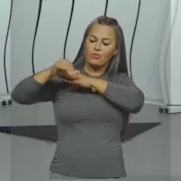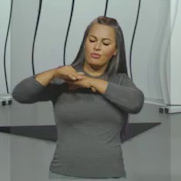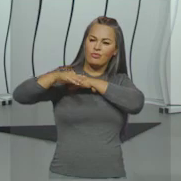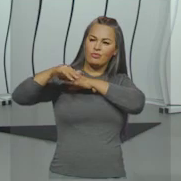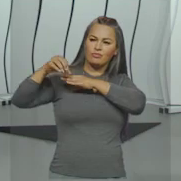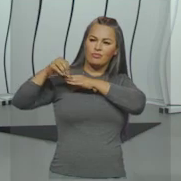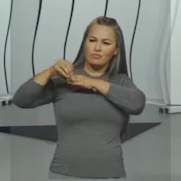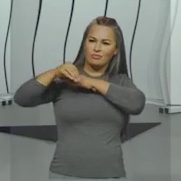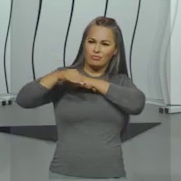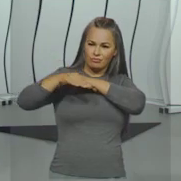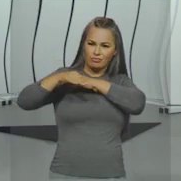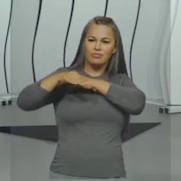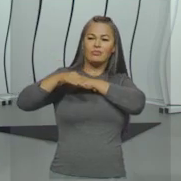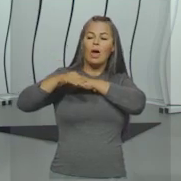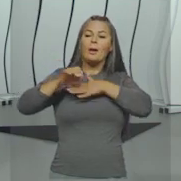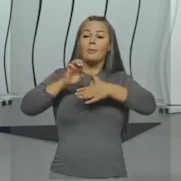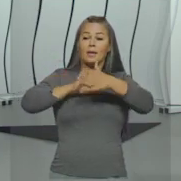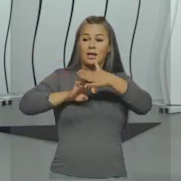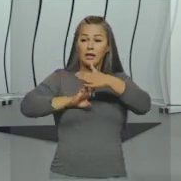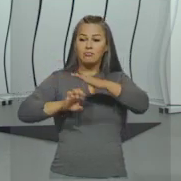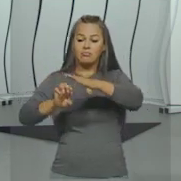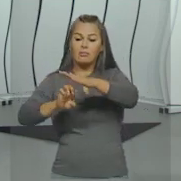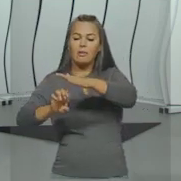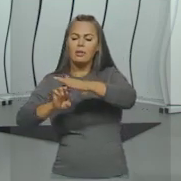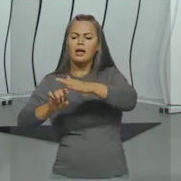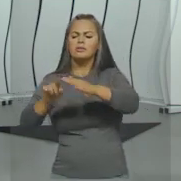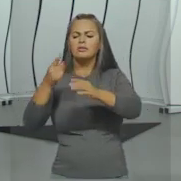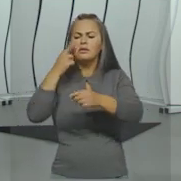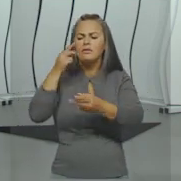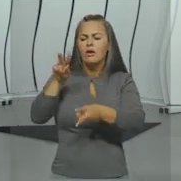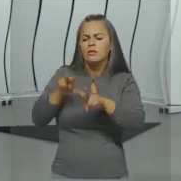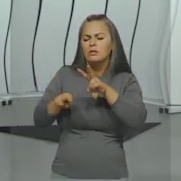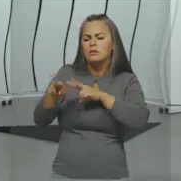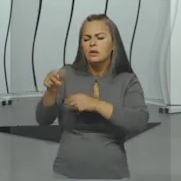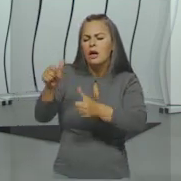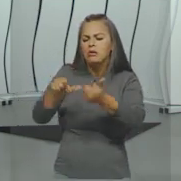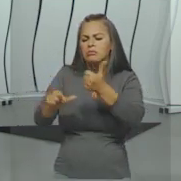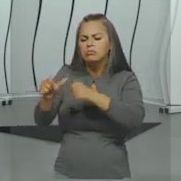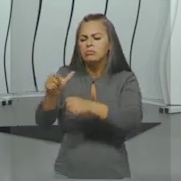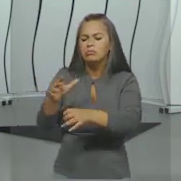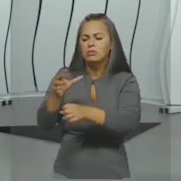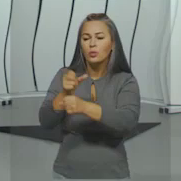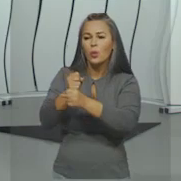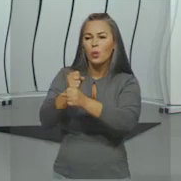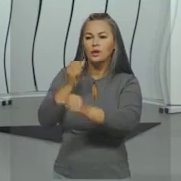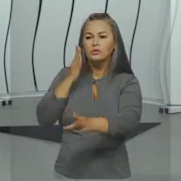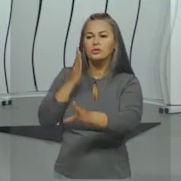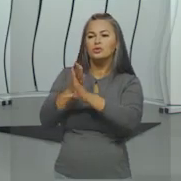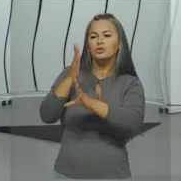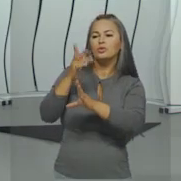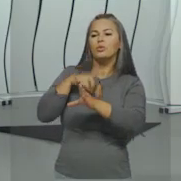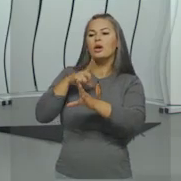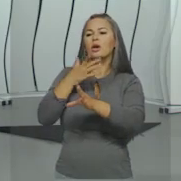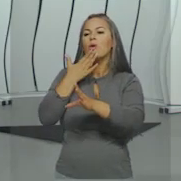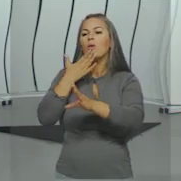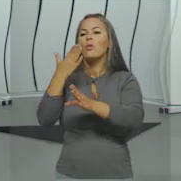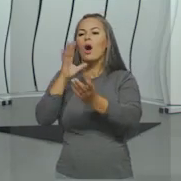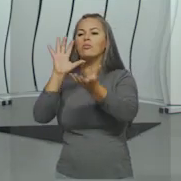para diversas estações aí, que vão fazer os cálculos necessários, as avaliações, as